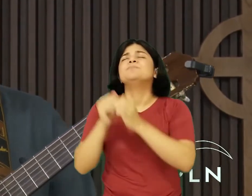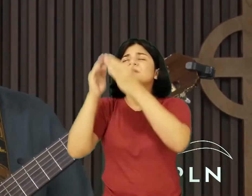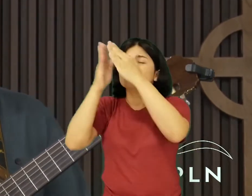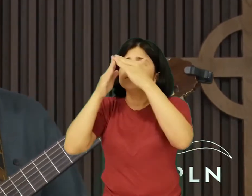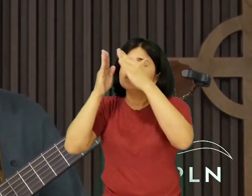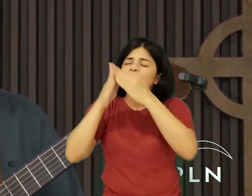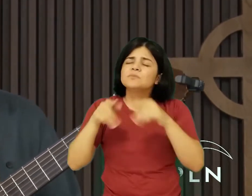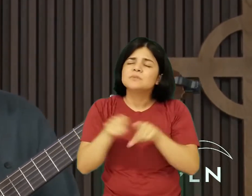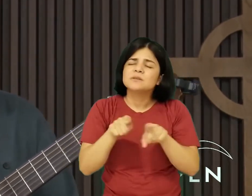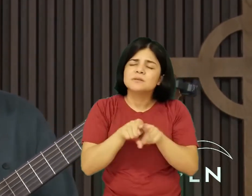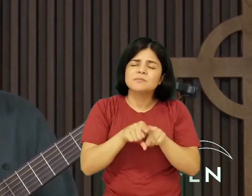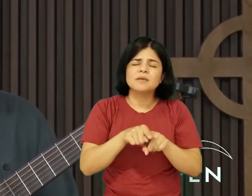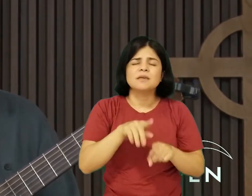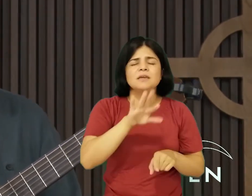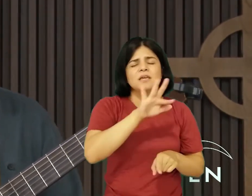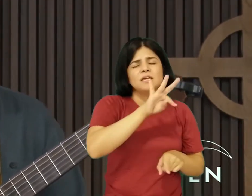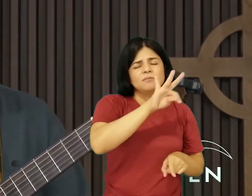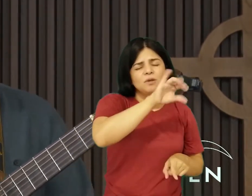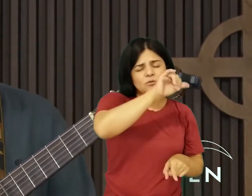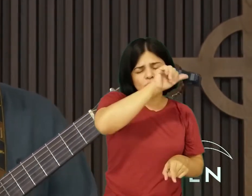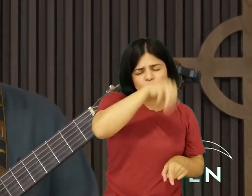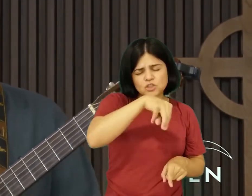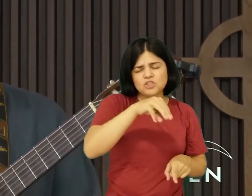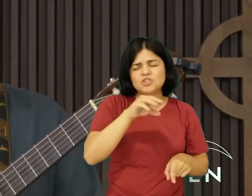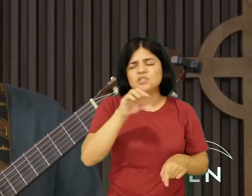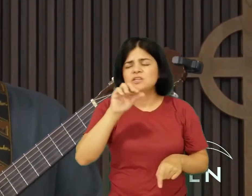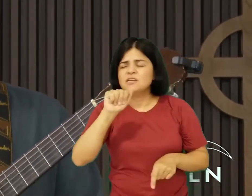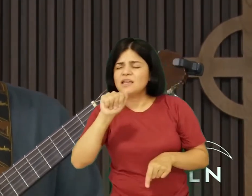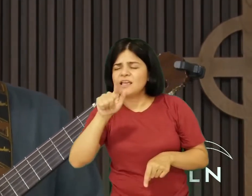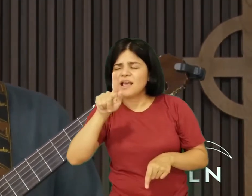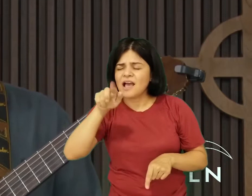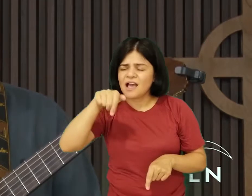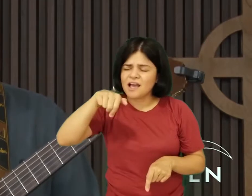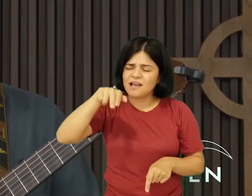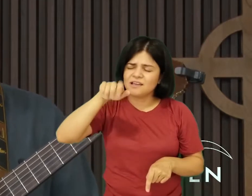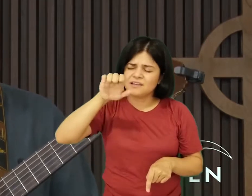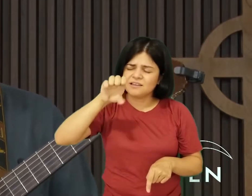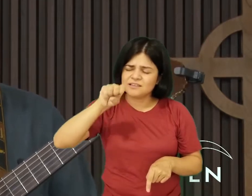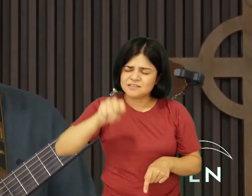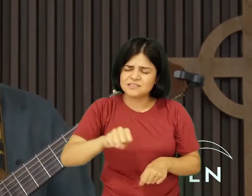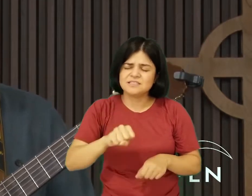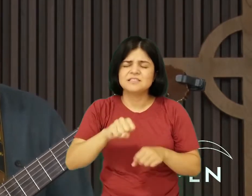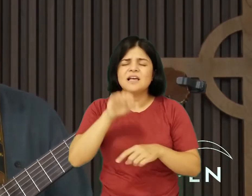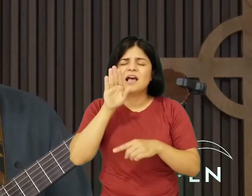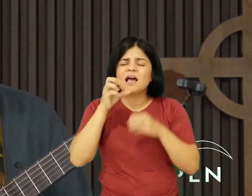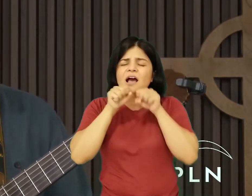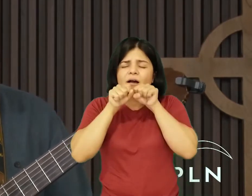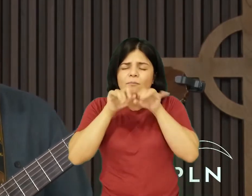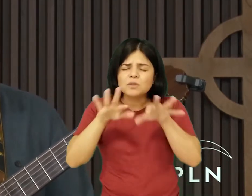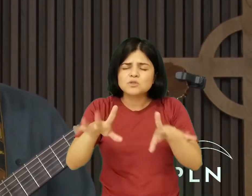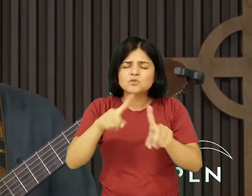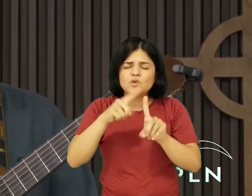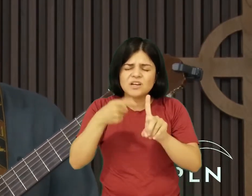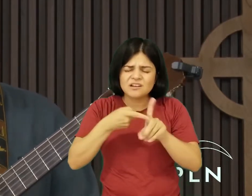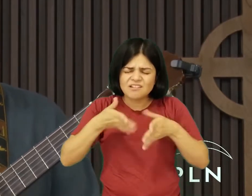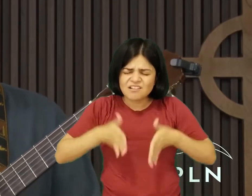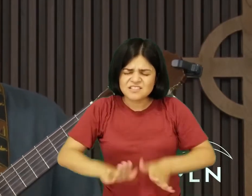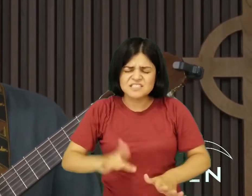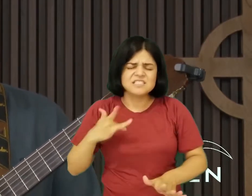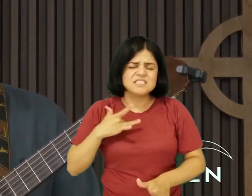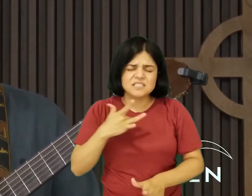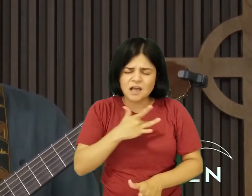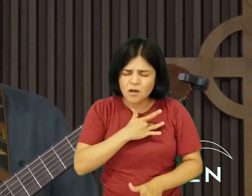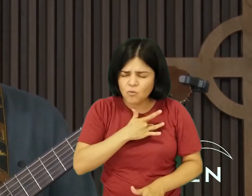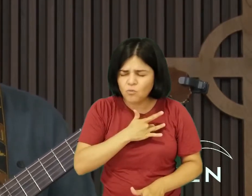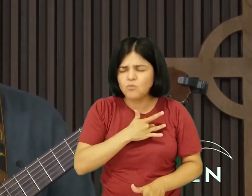pela gravidez da Agnes, que tudo corra bem e que o neném chegue com saúde para a glória do teu nome. Pedimos pela